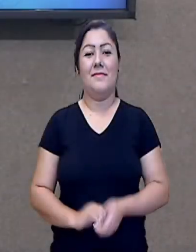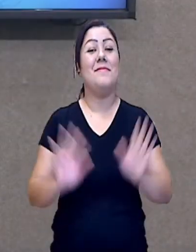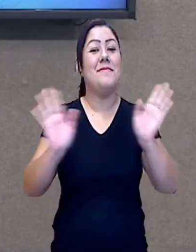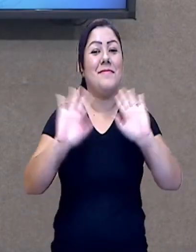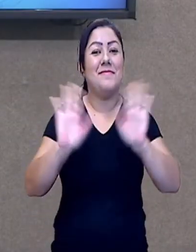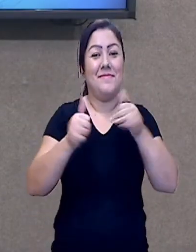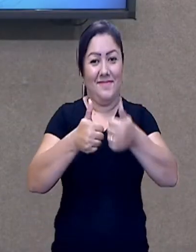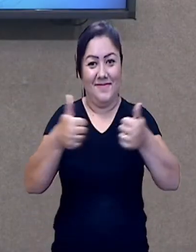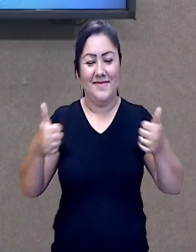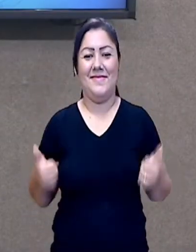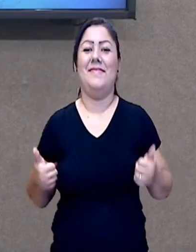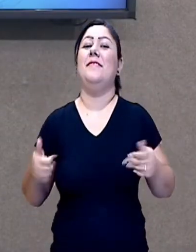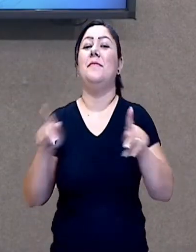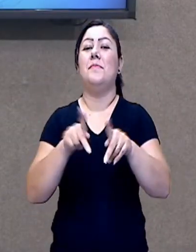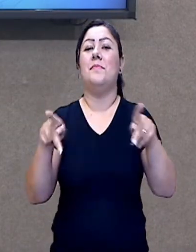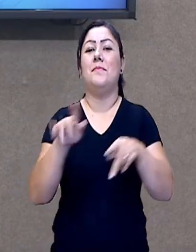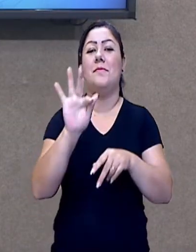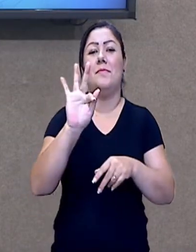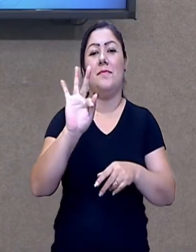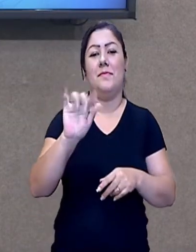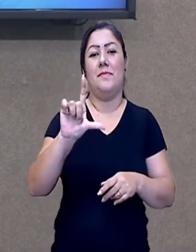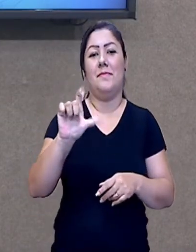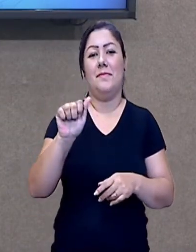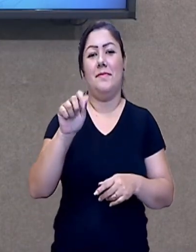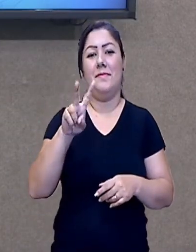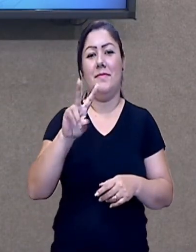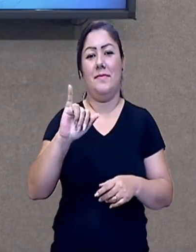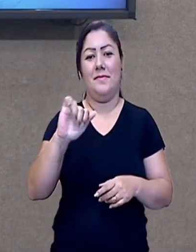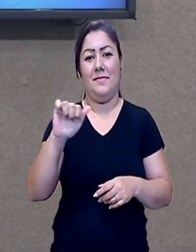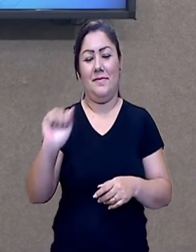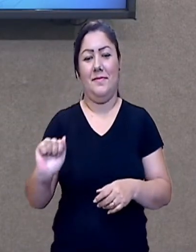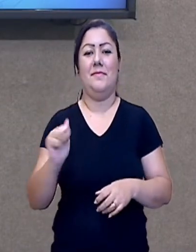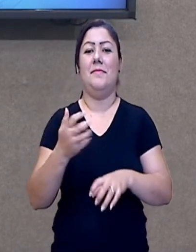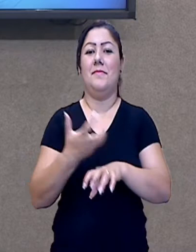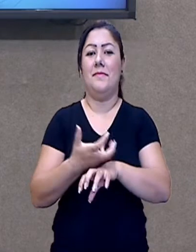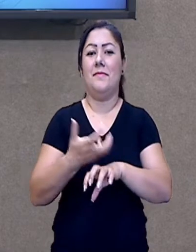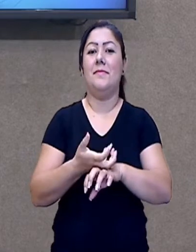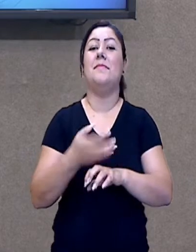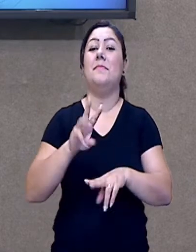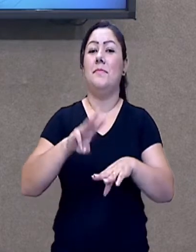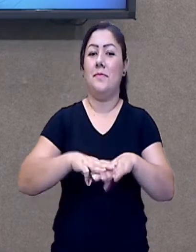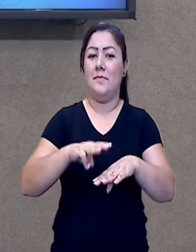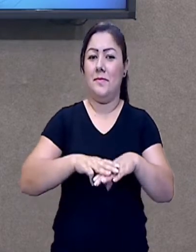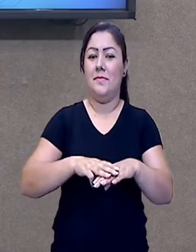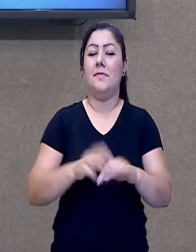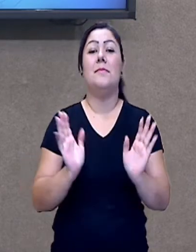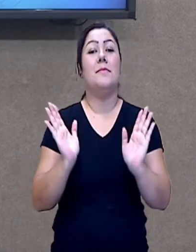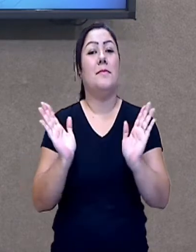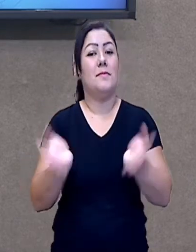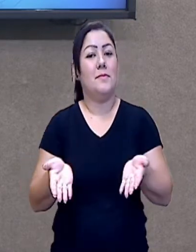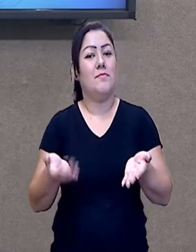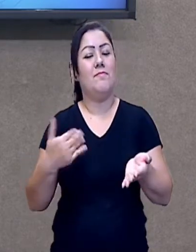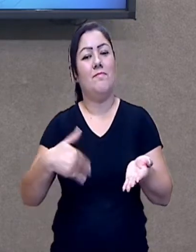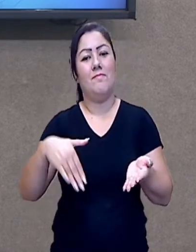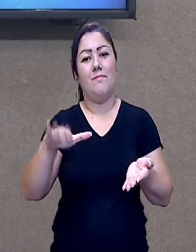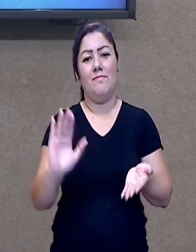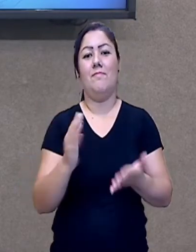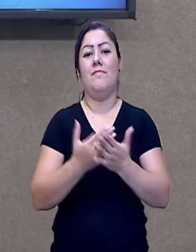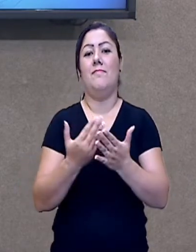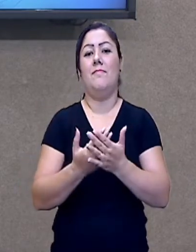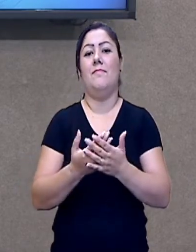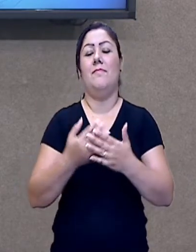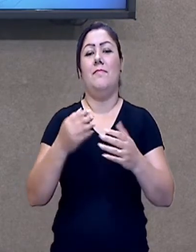Olá pessoal, meu nome é Flávia Nunes, sou professora de matemática e hoje nós vamos continuar a estudar os